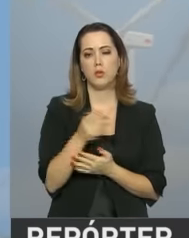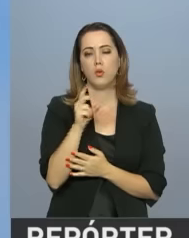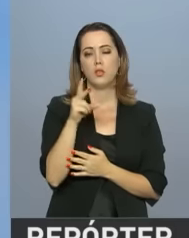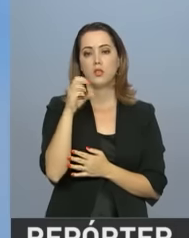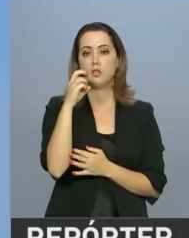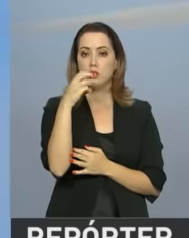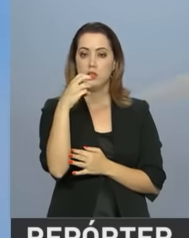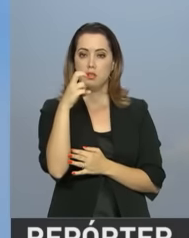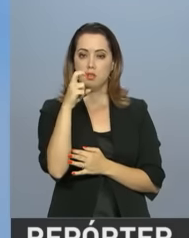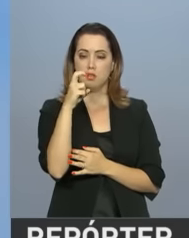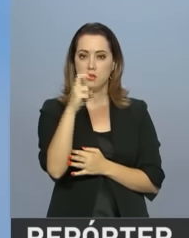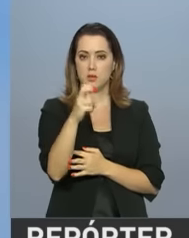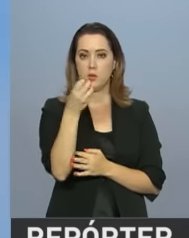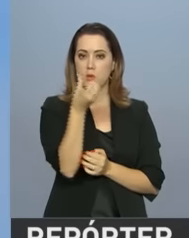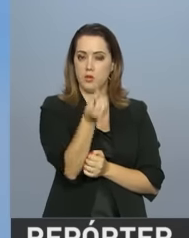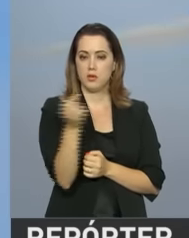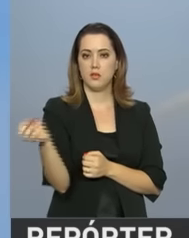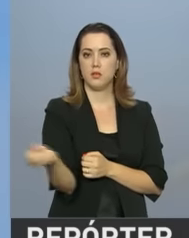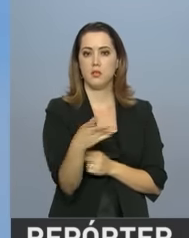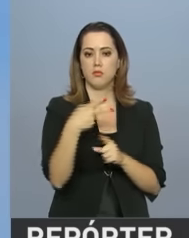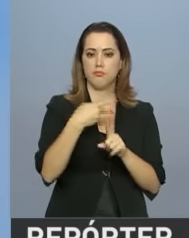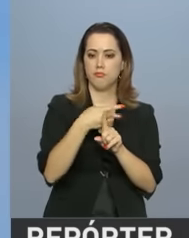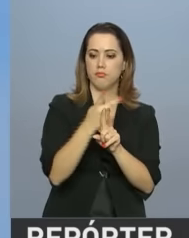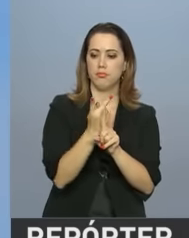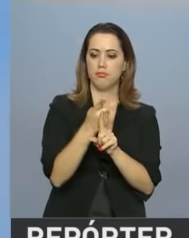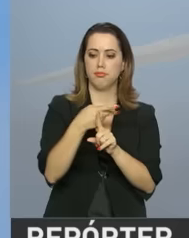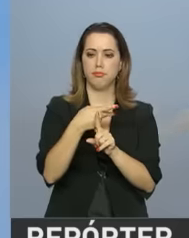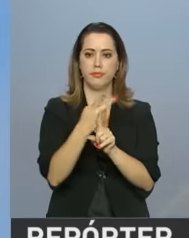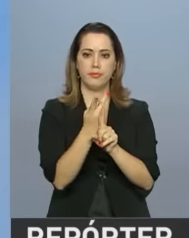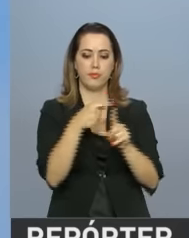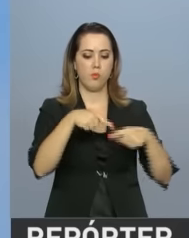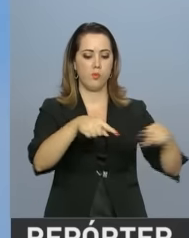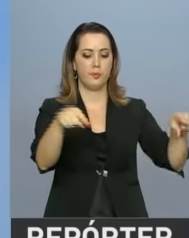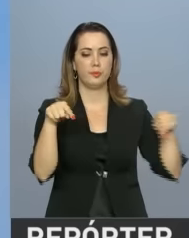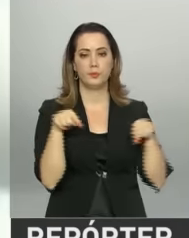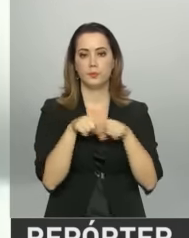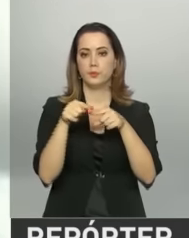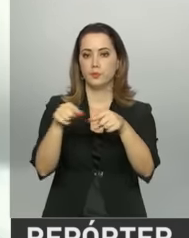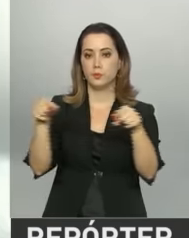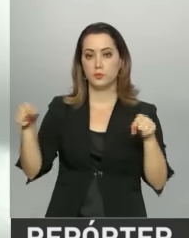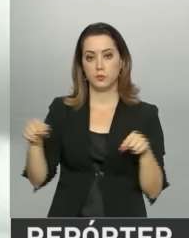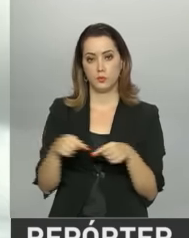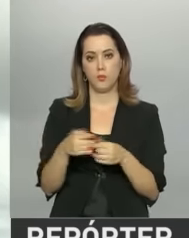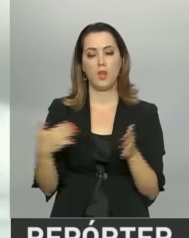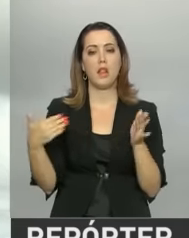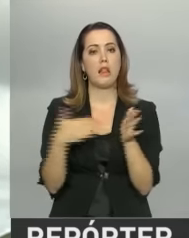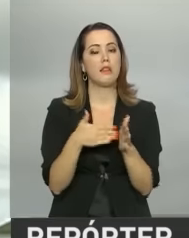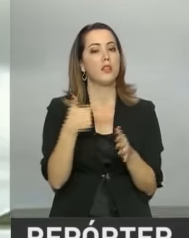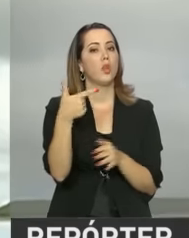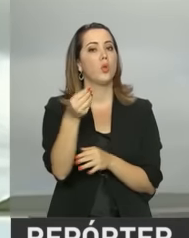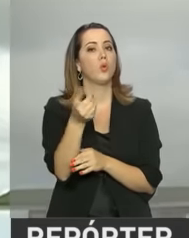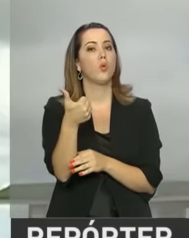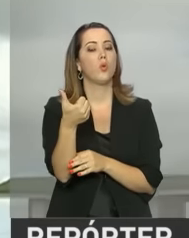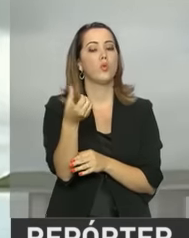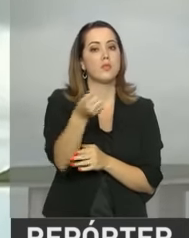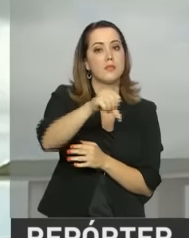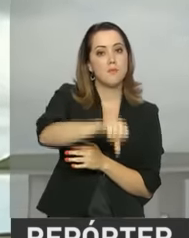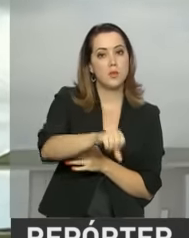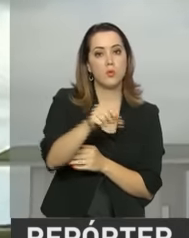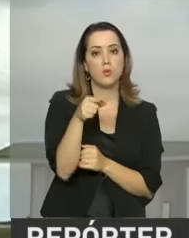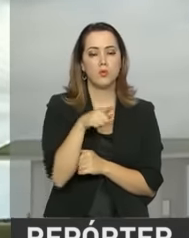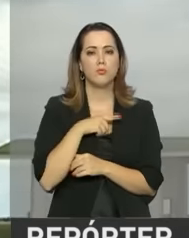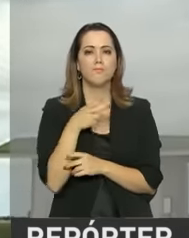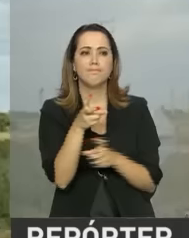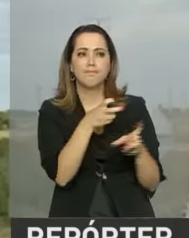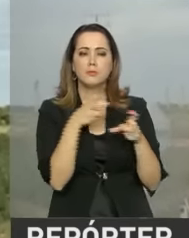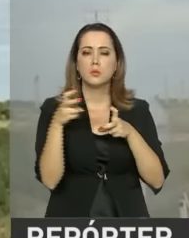parques dados da Câmara de comercialização de Energia Elétrica A até 2019 a expectativa